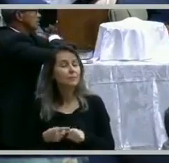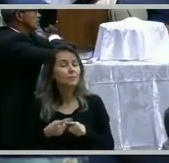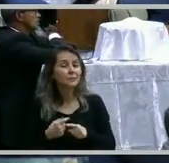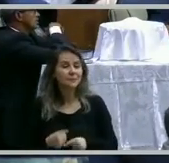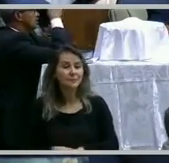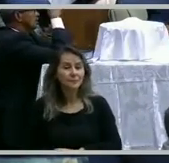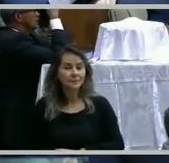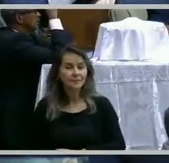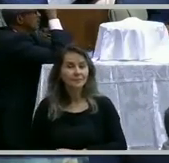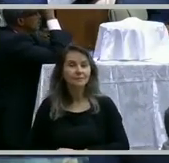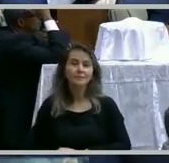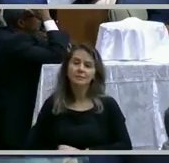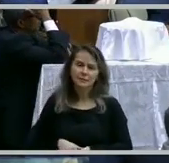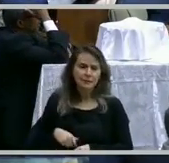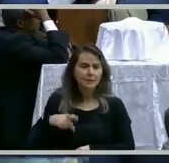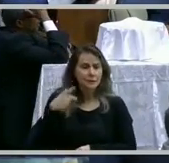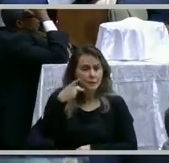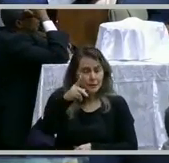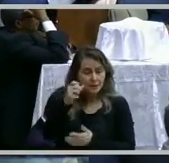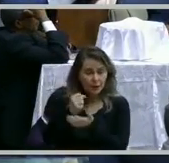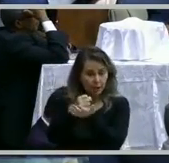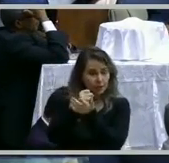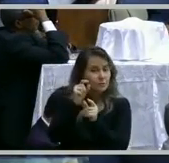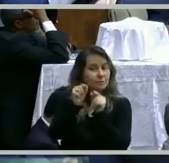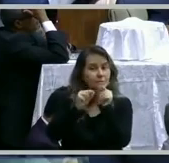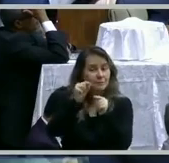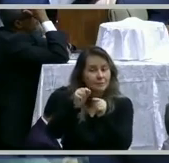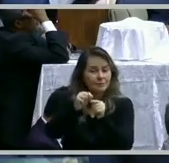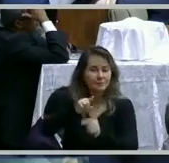Porque o teu socorro vem do Senhor.